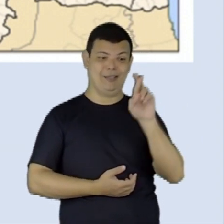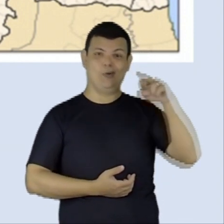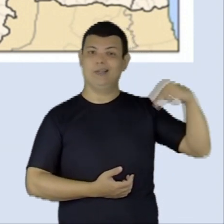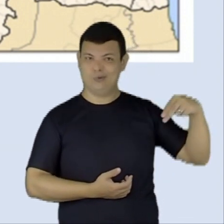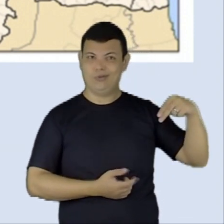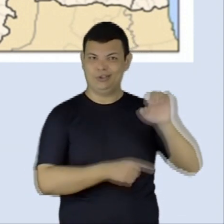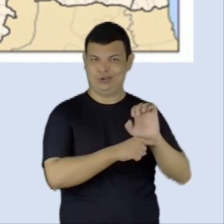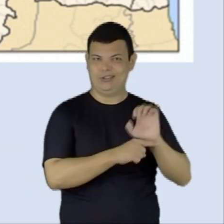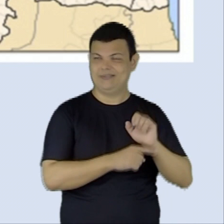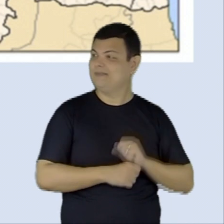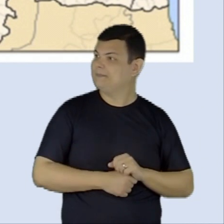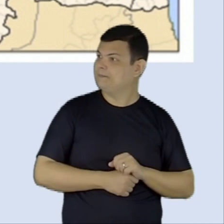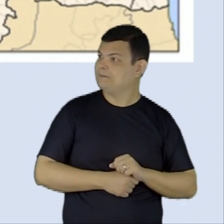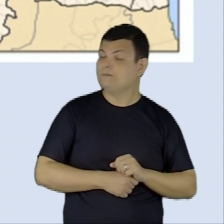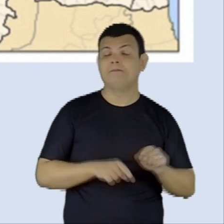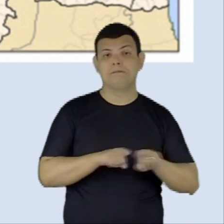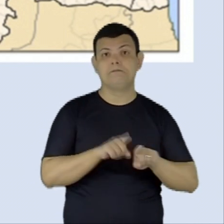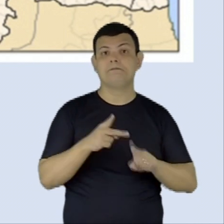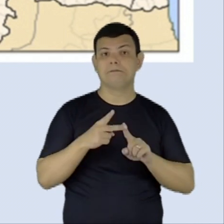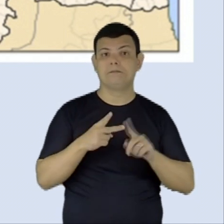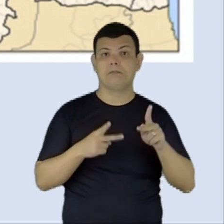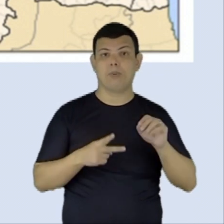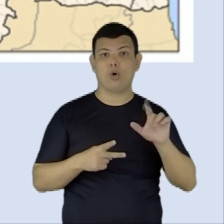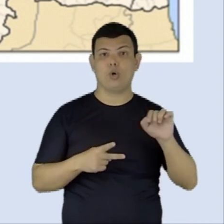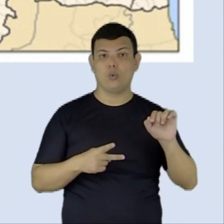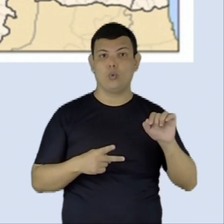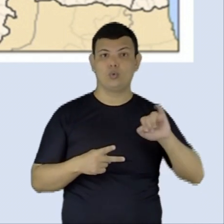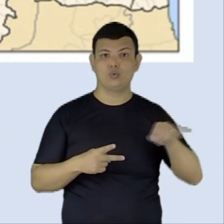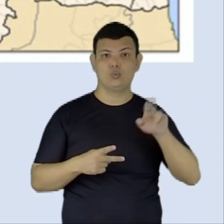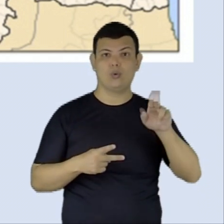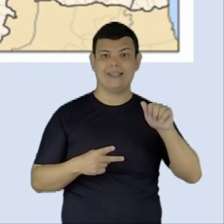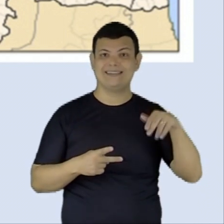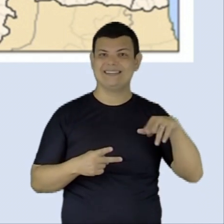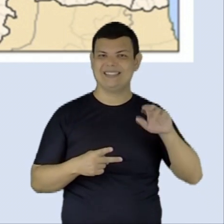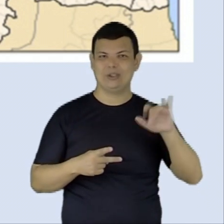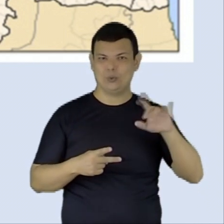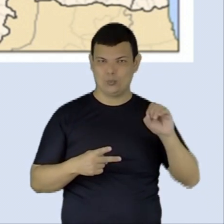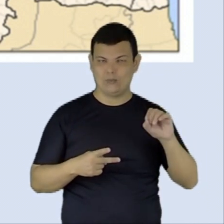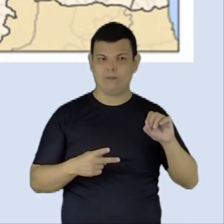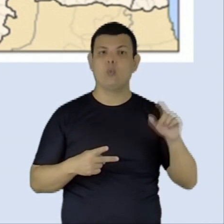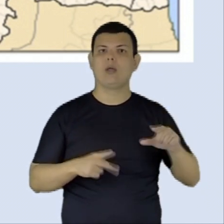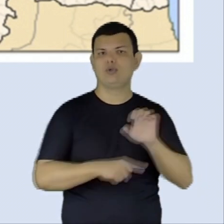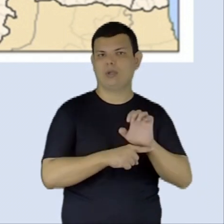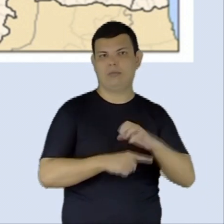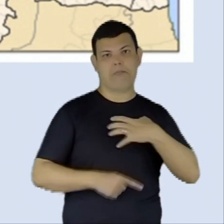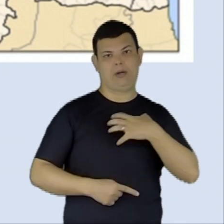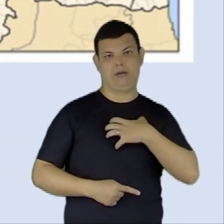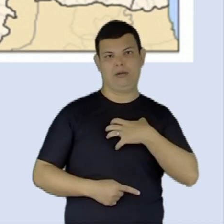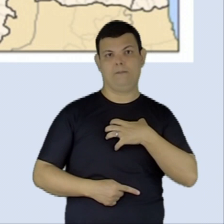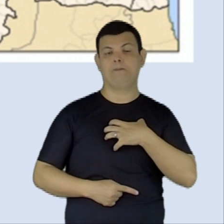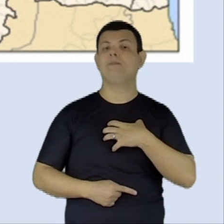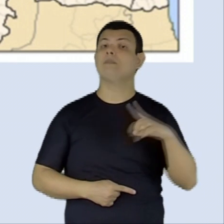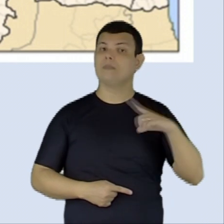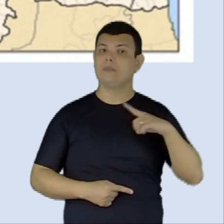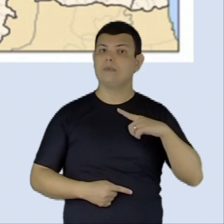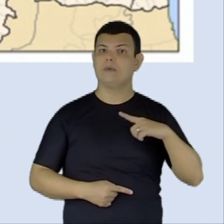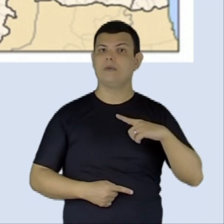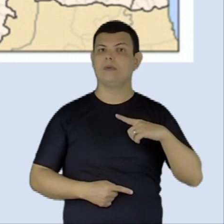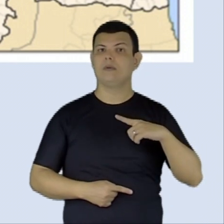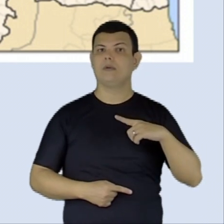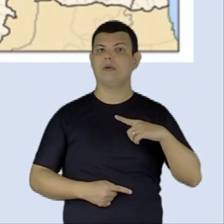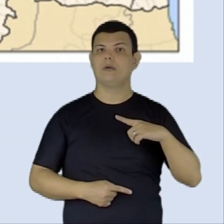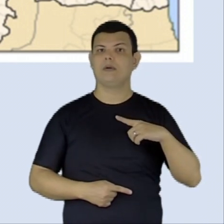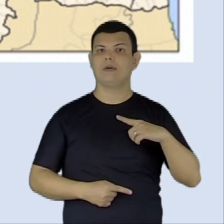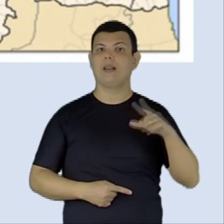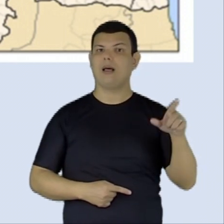Norte. Temos também o polo de Juazeiro, na Bahia, em Petrolina, que tem uma forte produção também de frutas